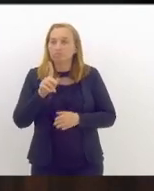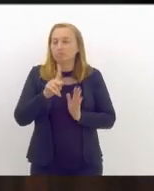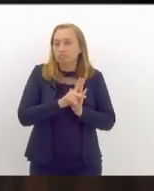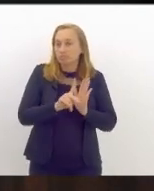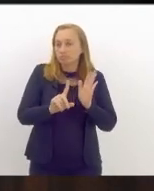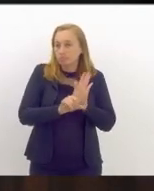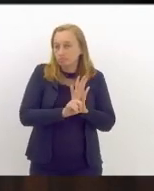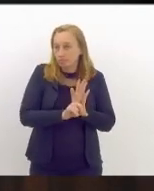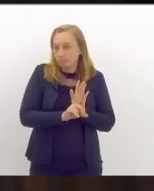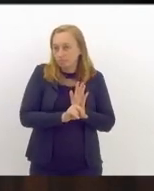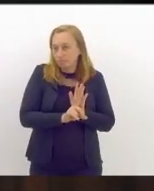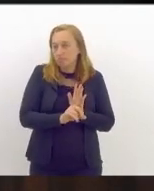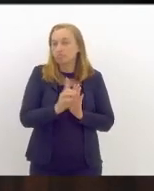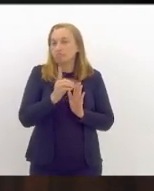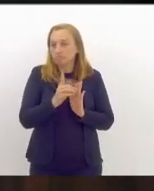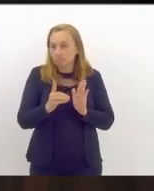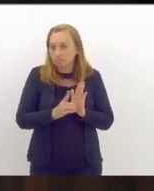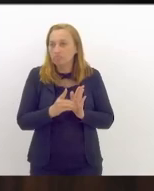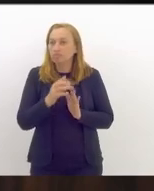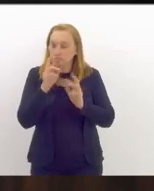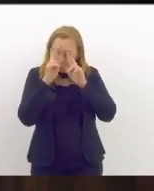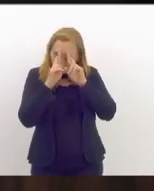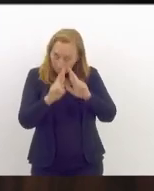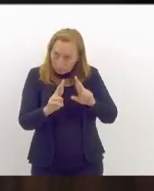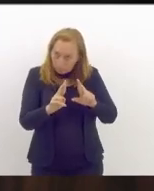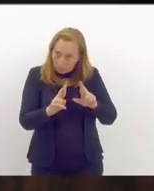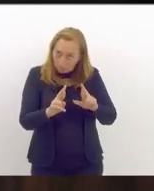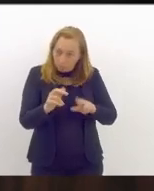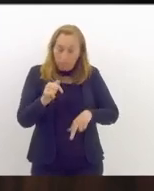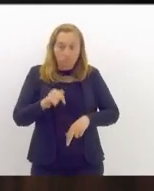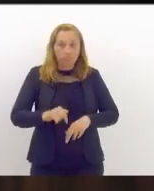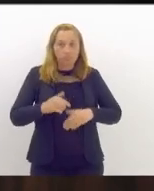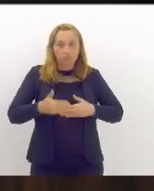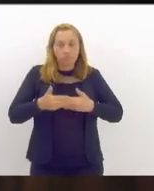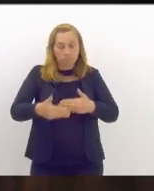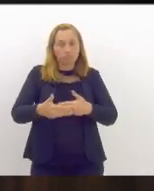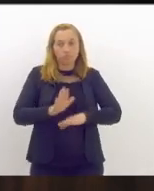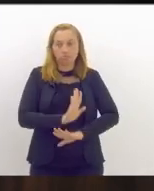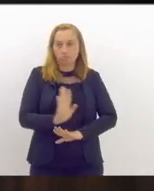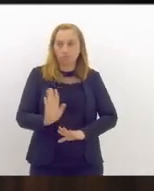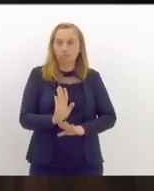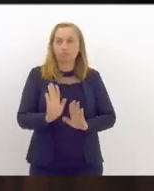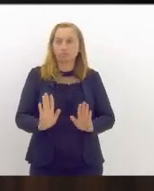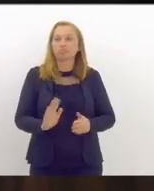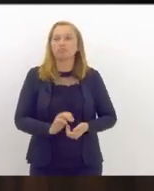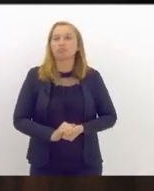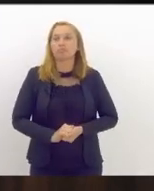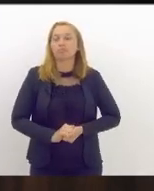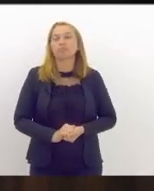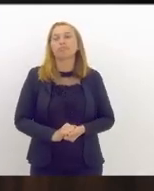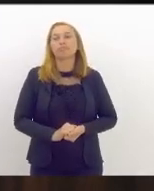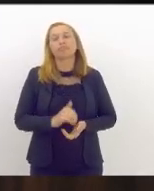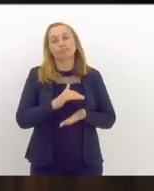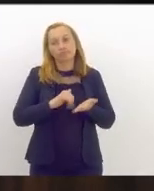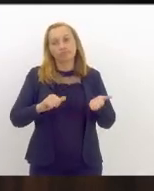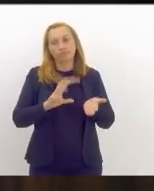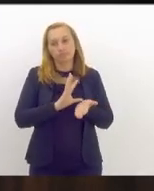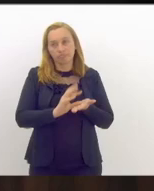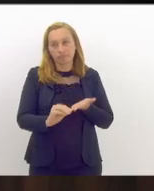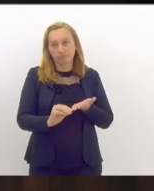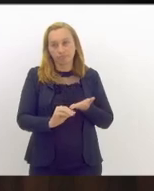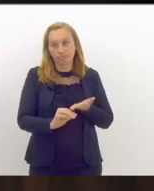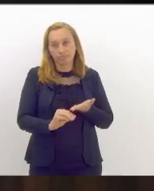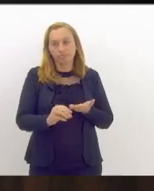era o decreta legislativo eu respeito vossa excelência aqui a gente não vai avançar no impasse nós vamos retirar de pauta